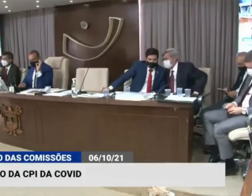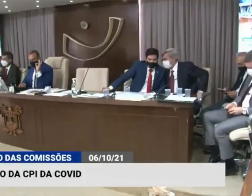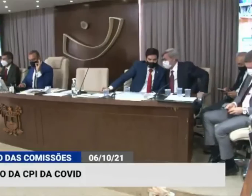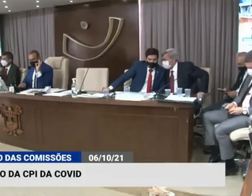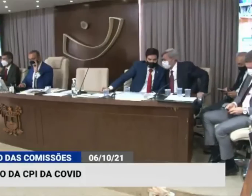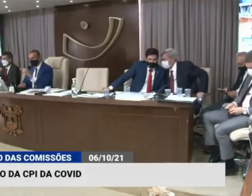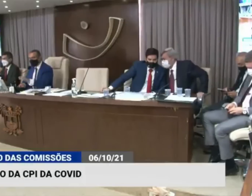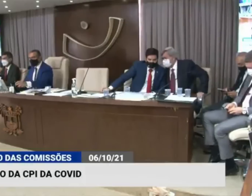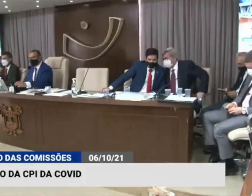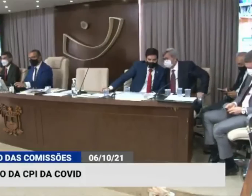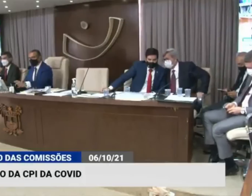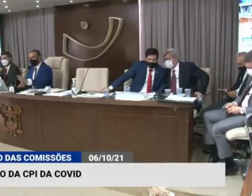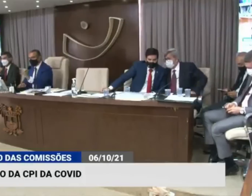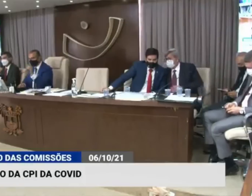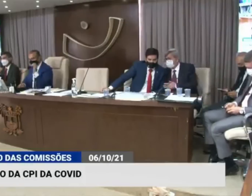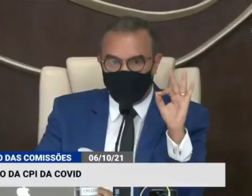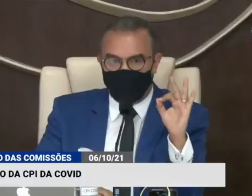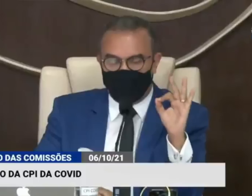Deputado